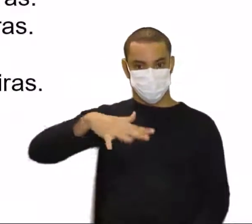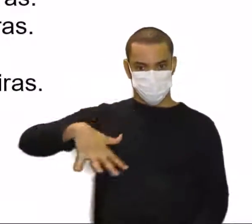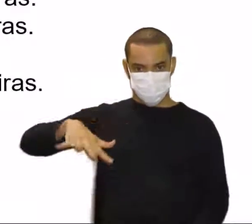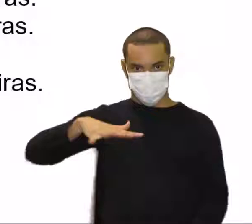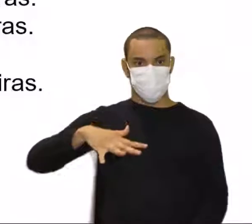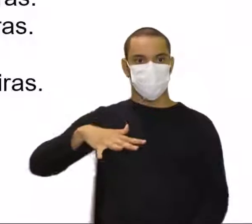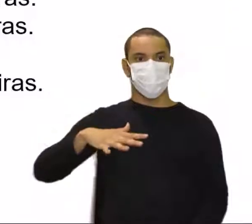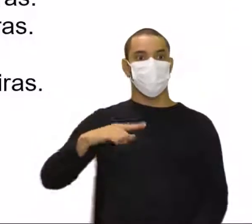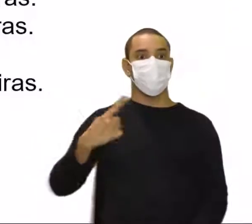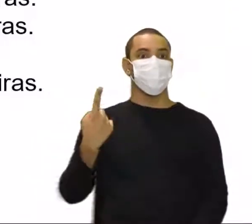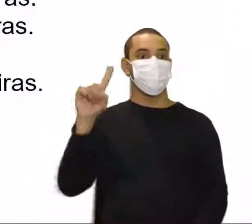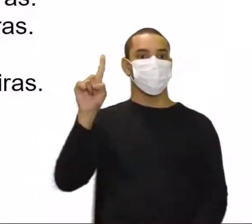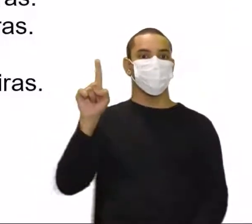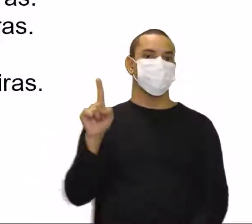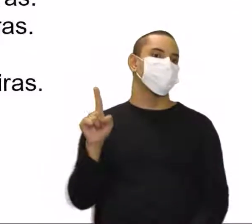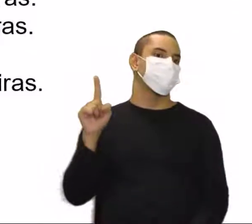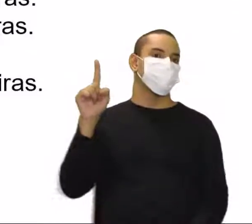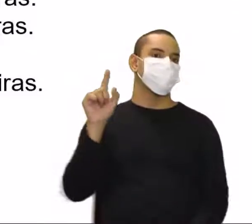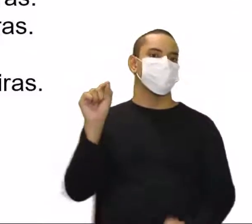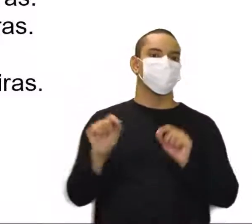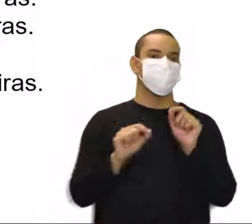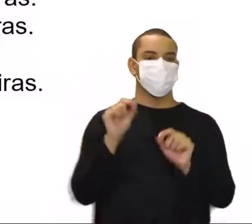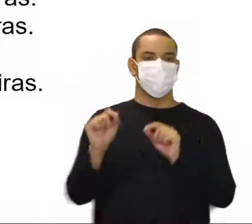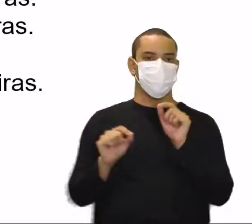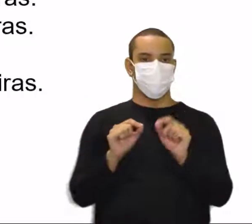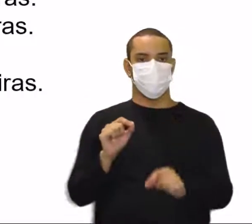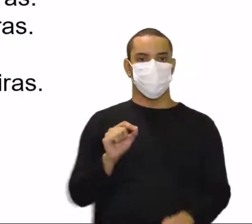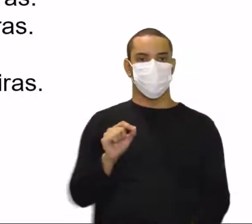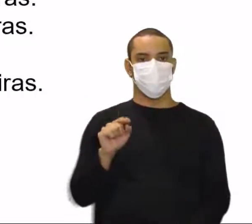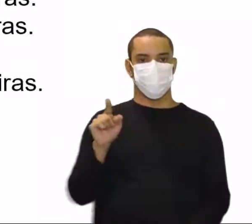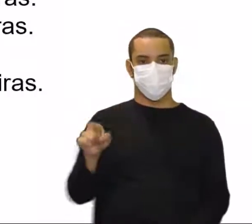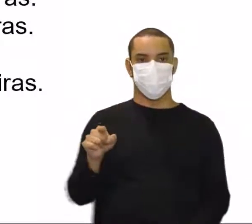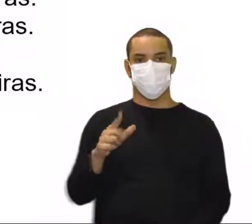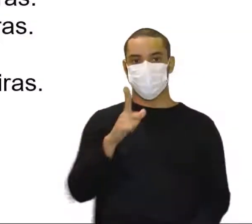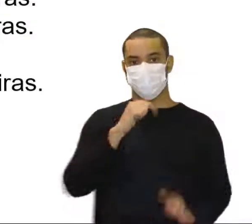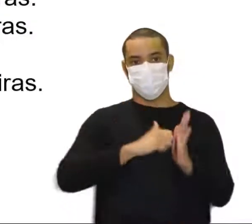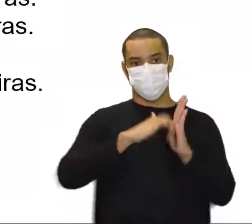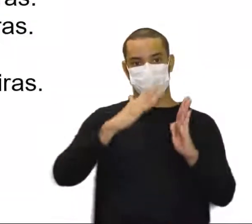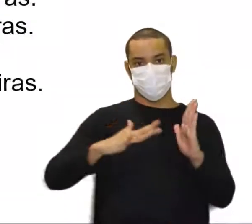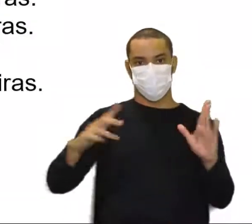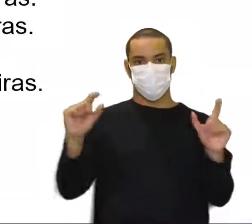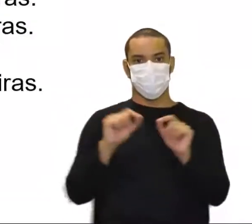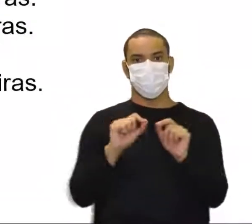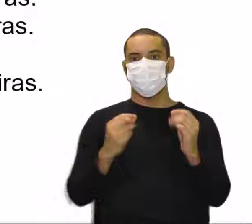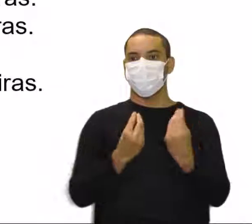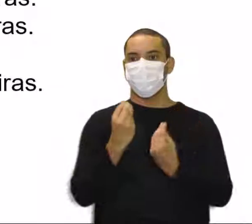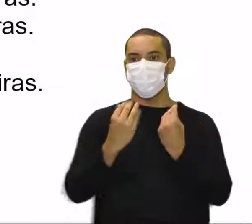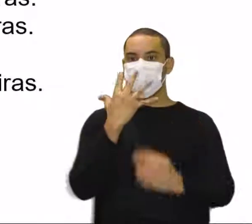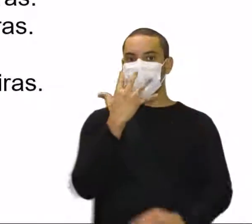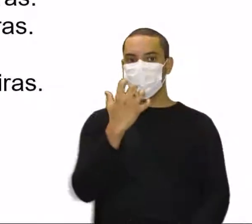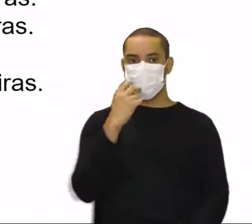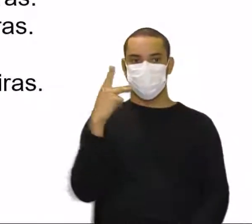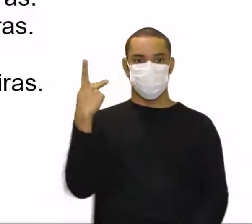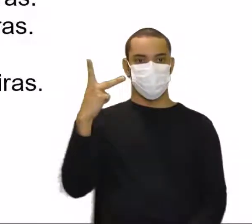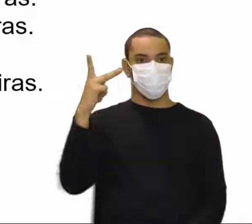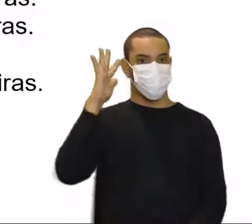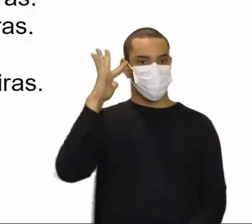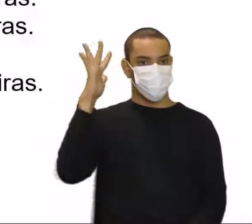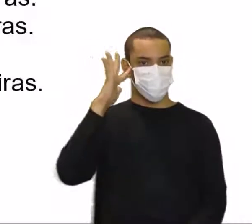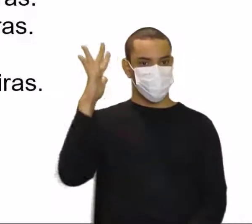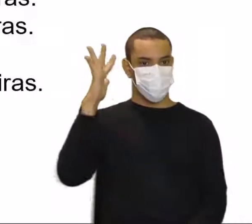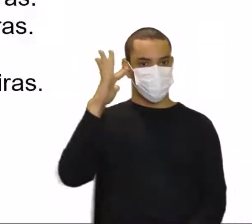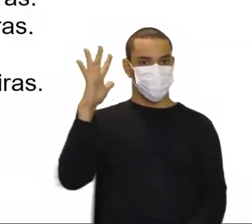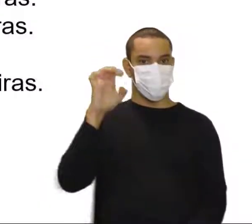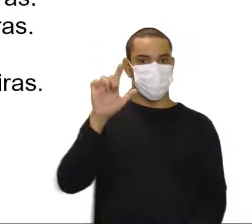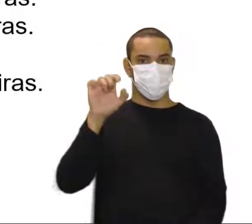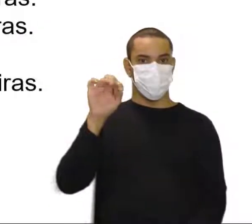para fechar, o que nós temos? Olha só. Estas ondas foram previstas por Albert Einstein em sua teoria do